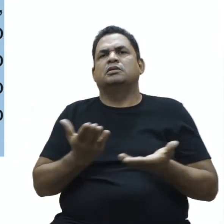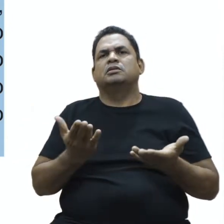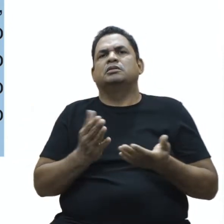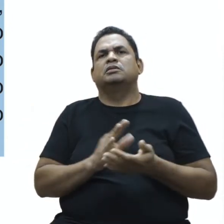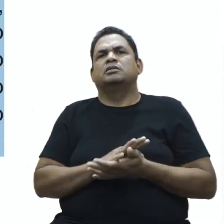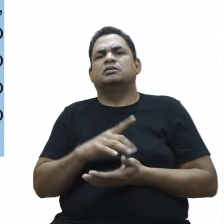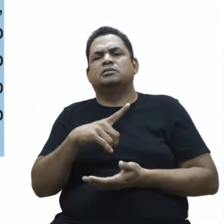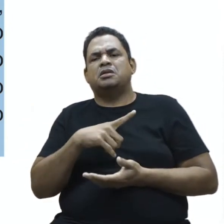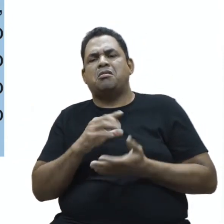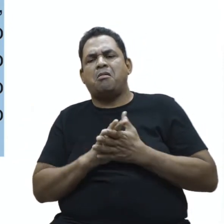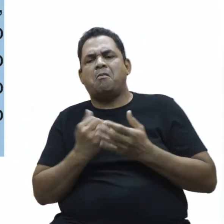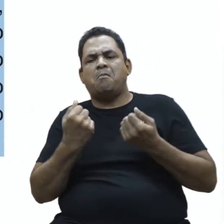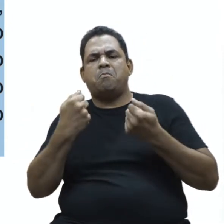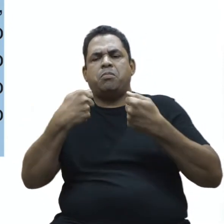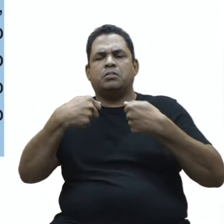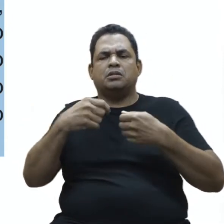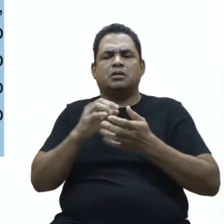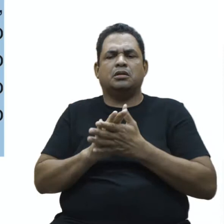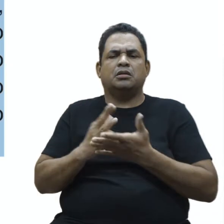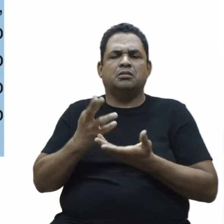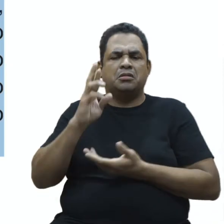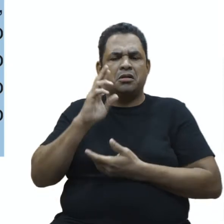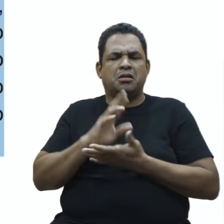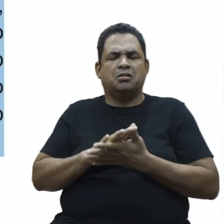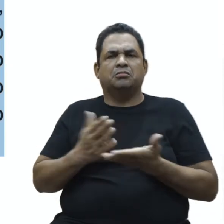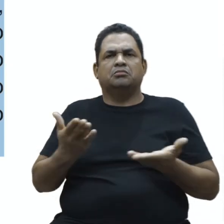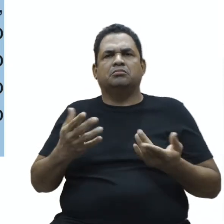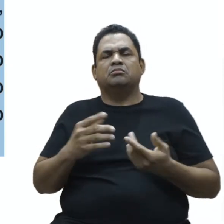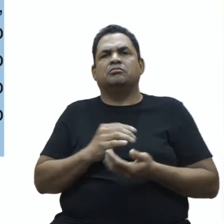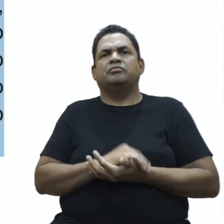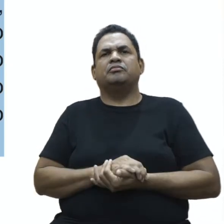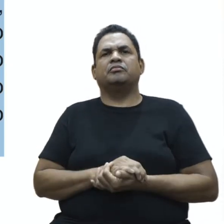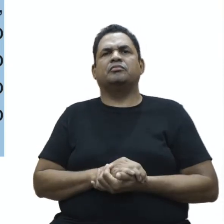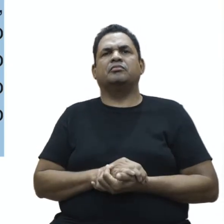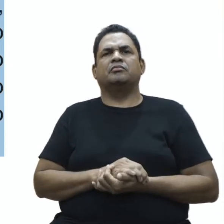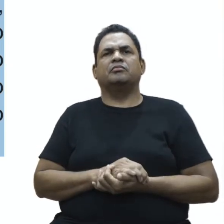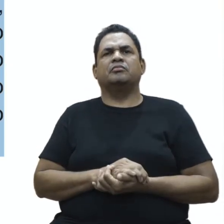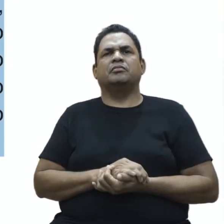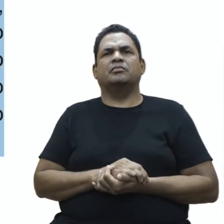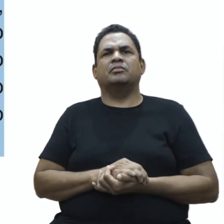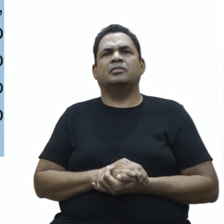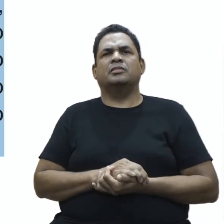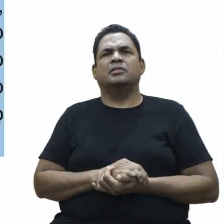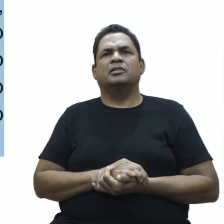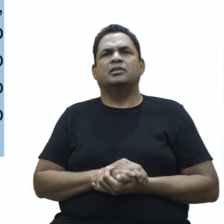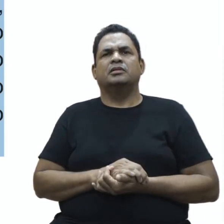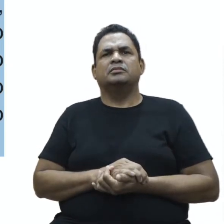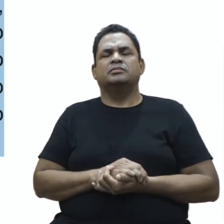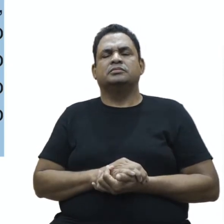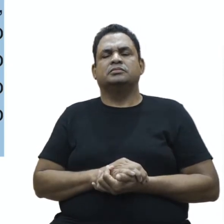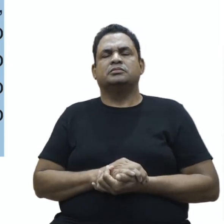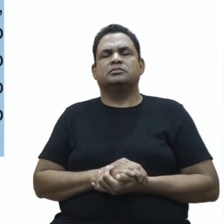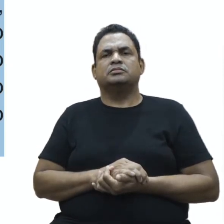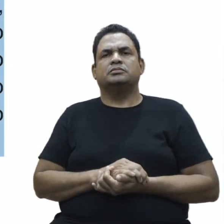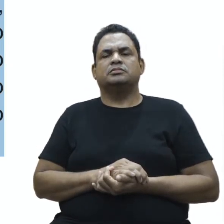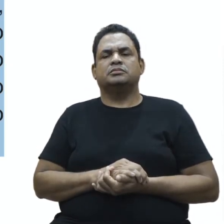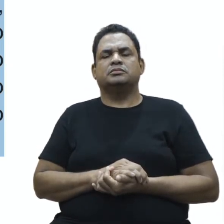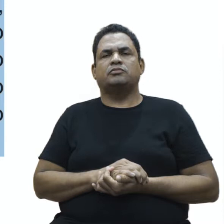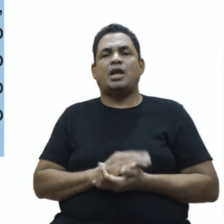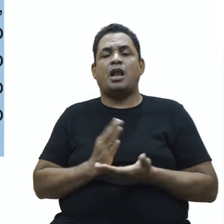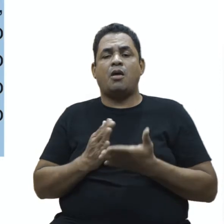o trono, que era o herdeiro do trono, e aquele negócio todo, tá? Já no